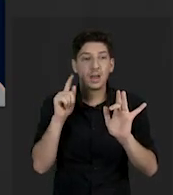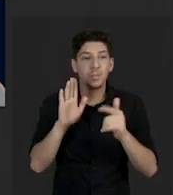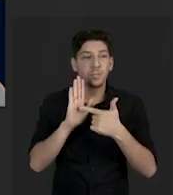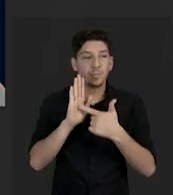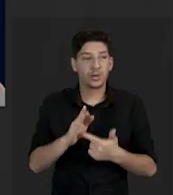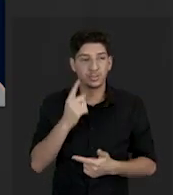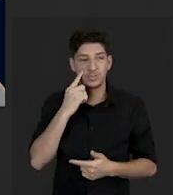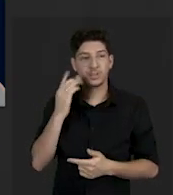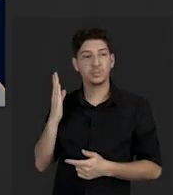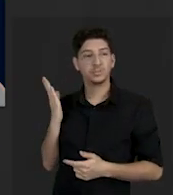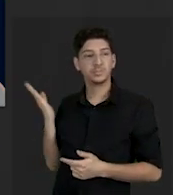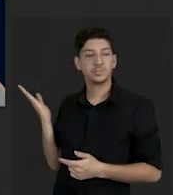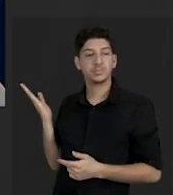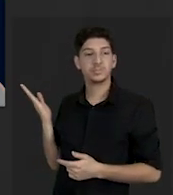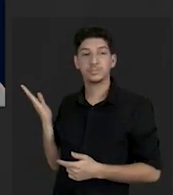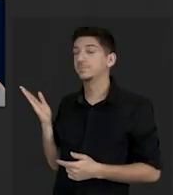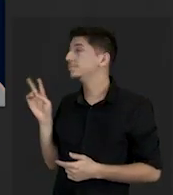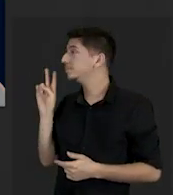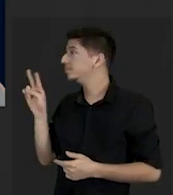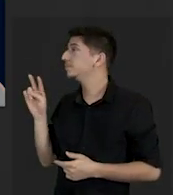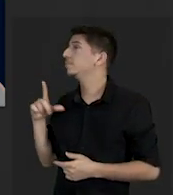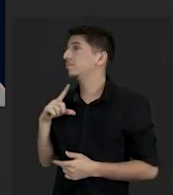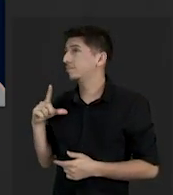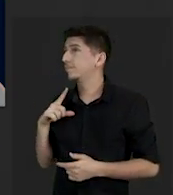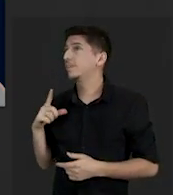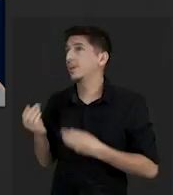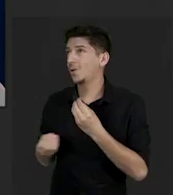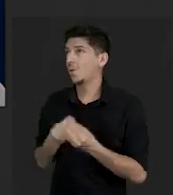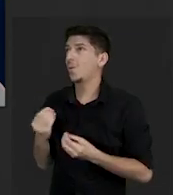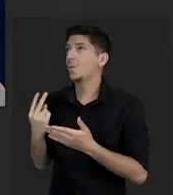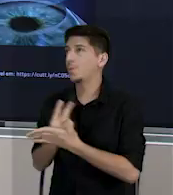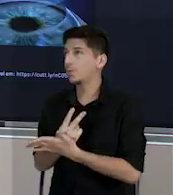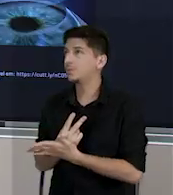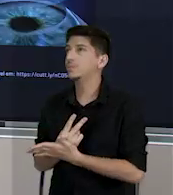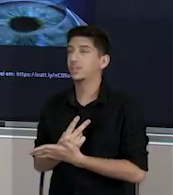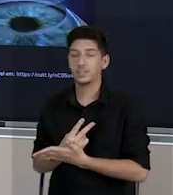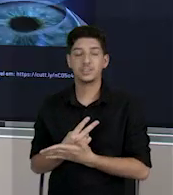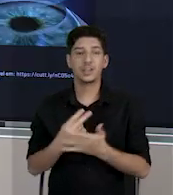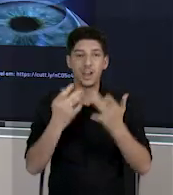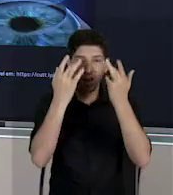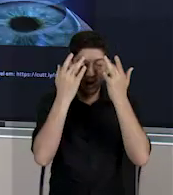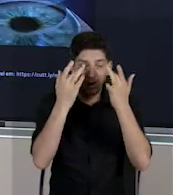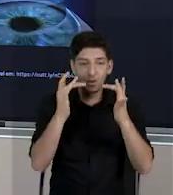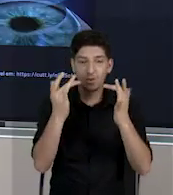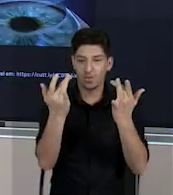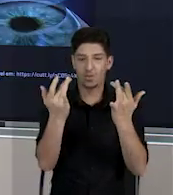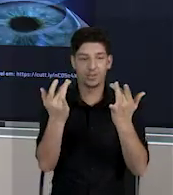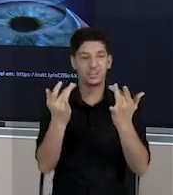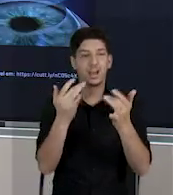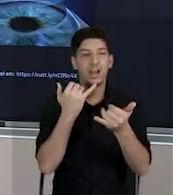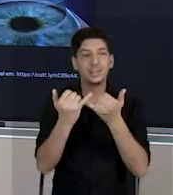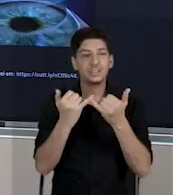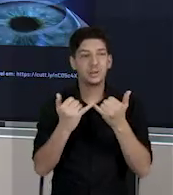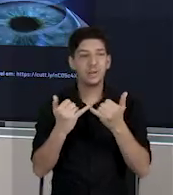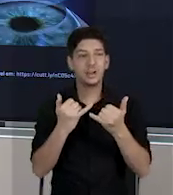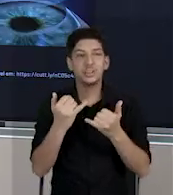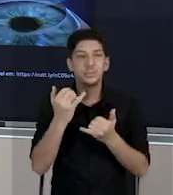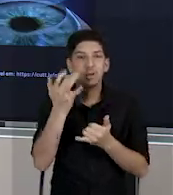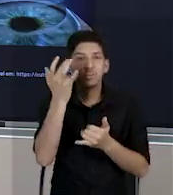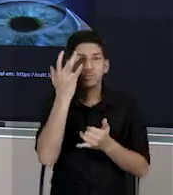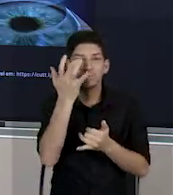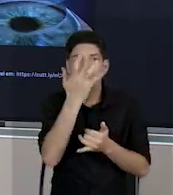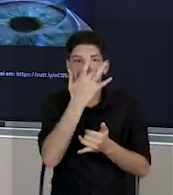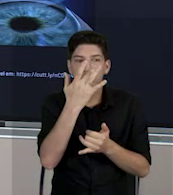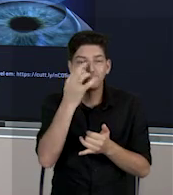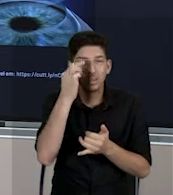mostra exatamente a parte da córnea levantada. Então, como se fosse uma tampinha aqui levantada.